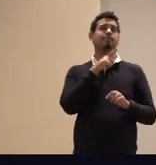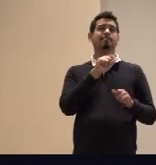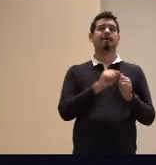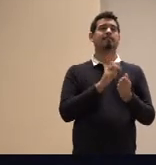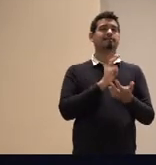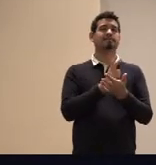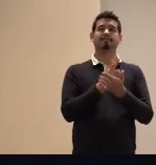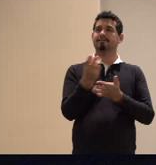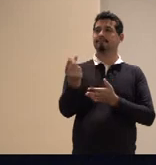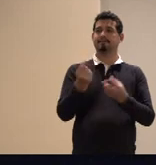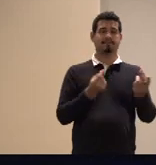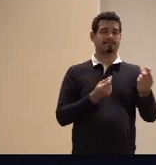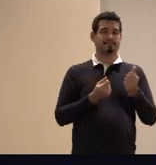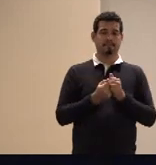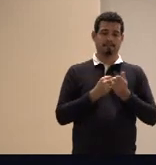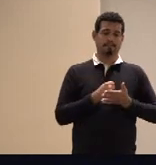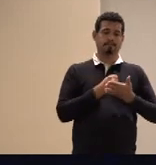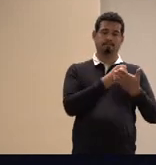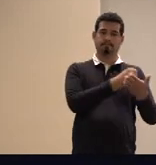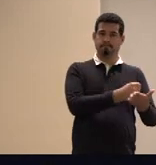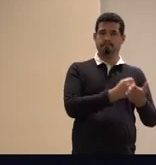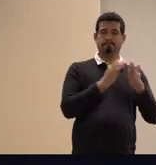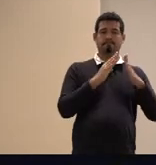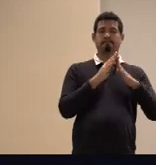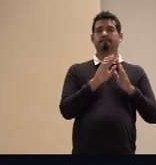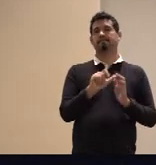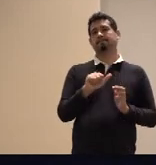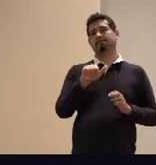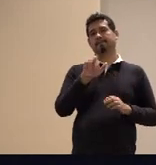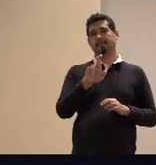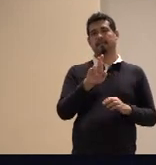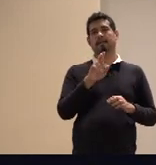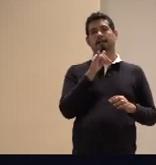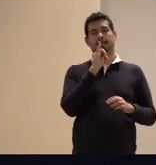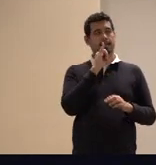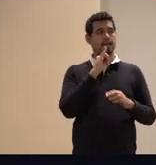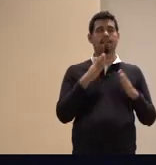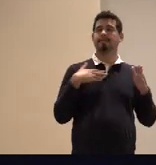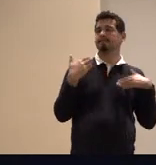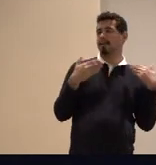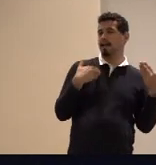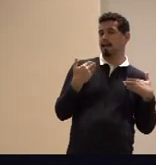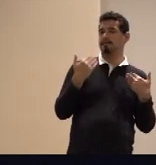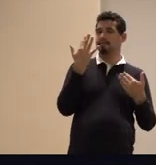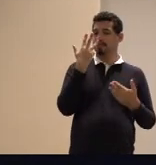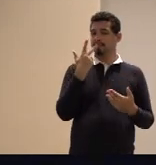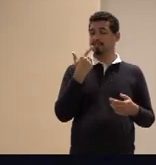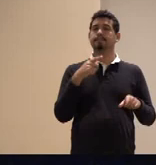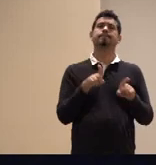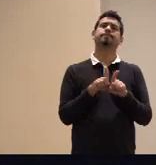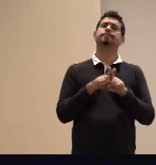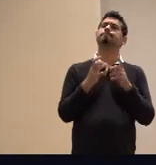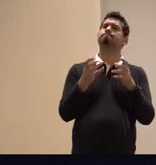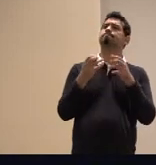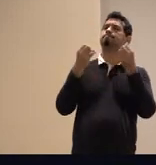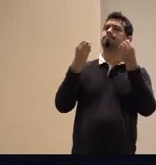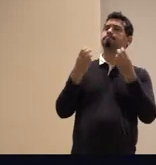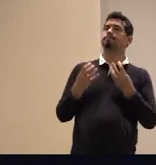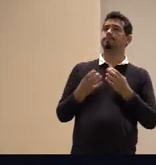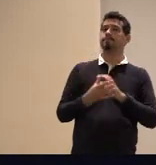sempre arrecadar um dinheirinho para a gente contribuir com o passeio e as férias das crianças. Outra coisa que eu queria falar um